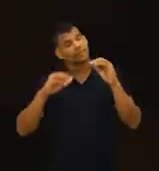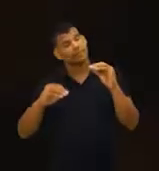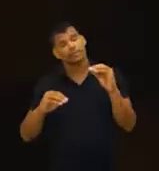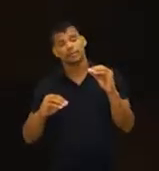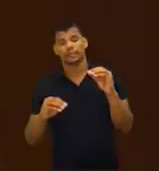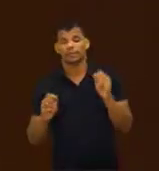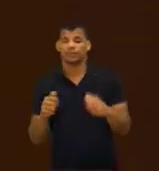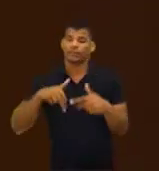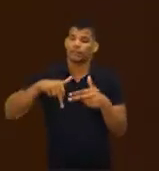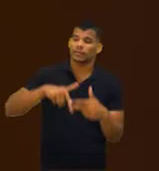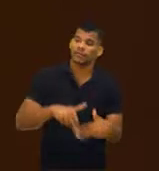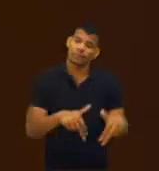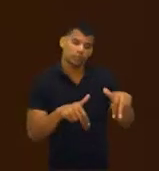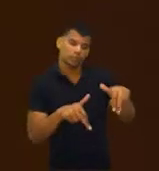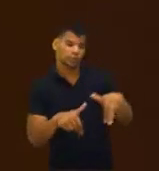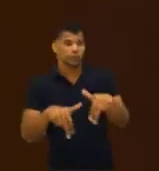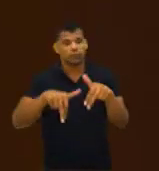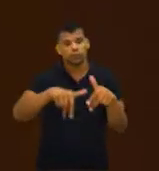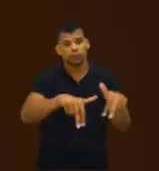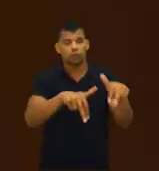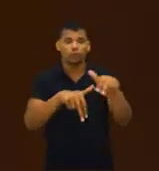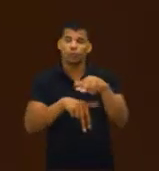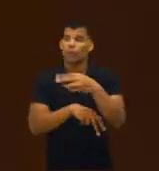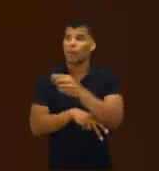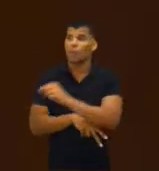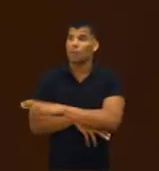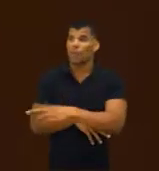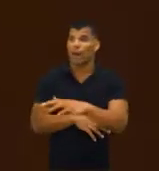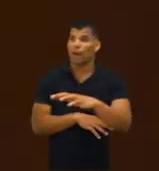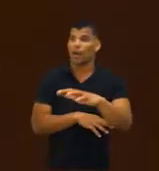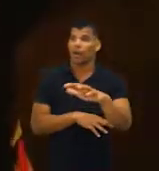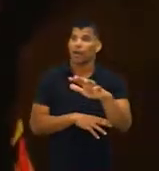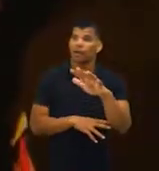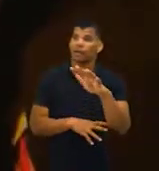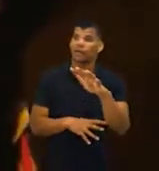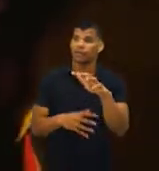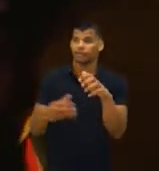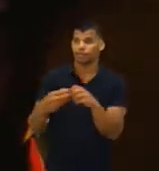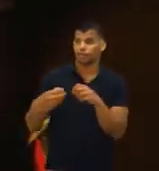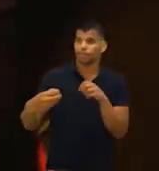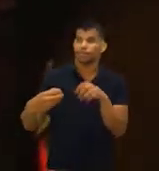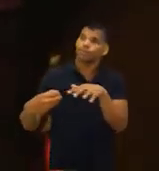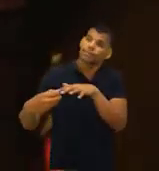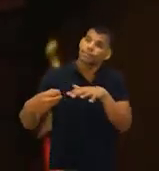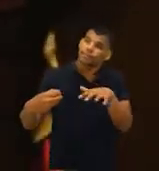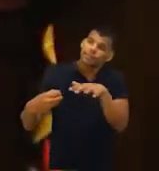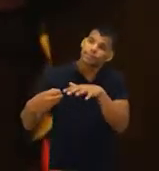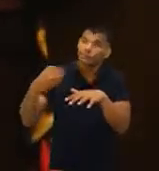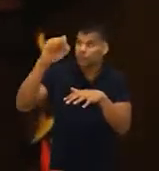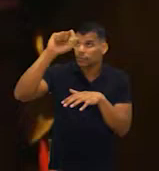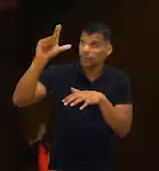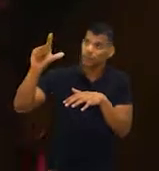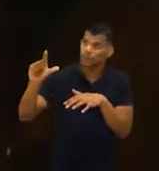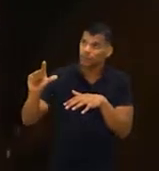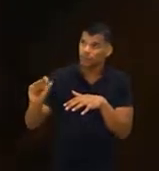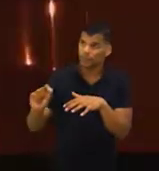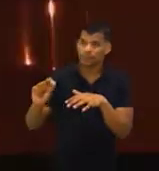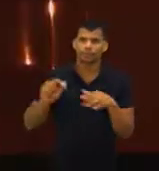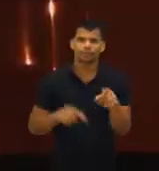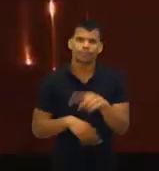relaxar. Palmeira no mar.